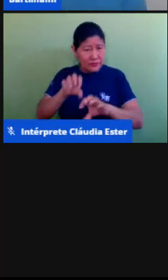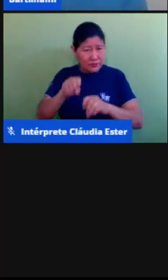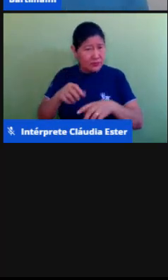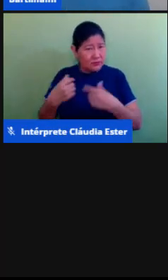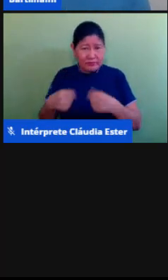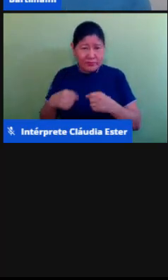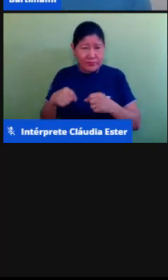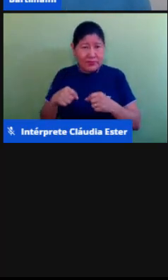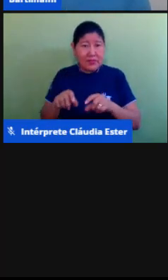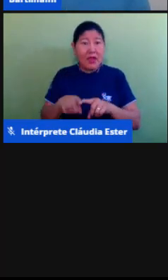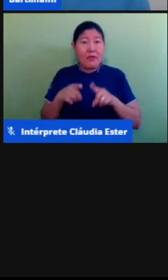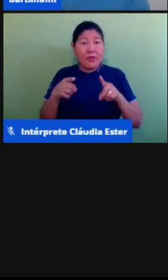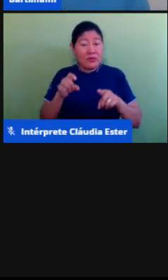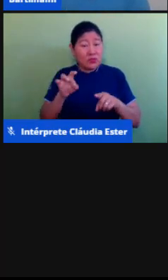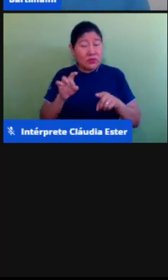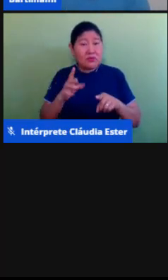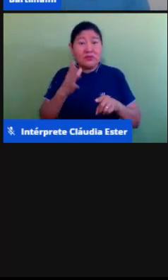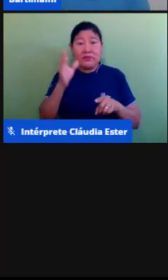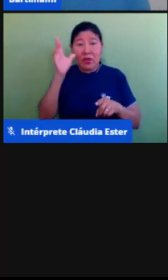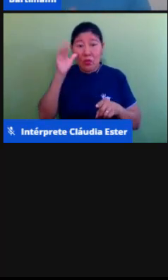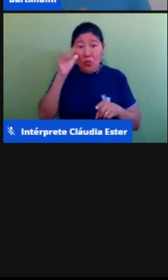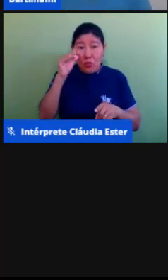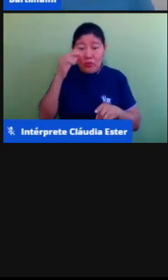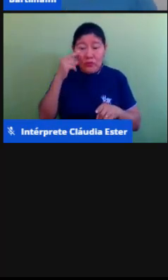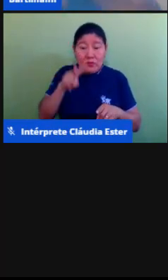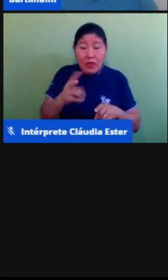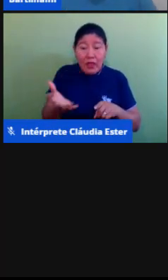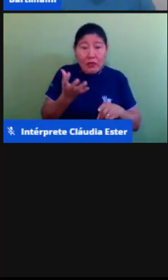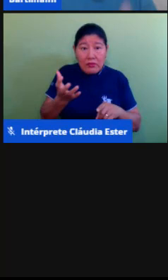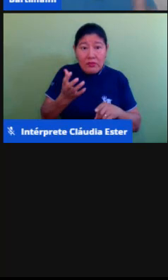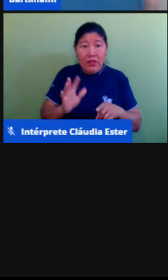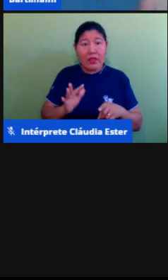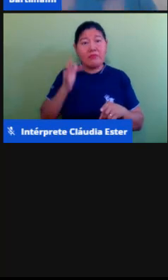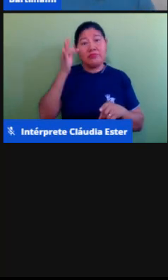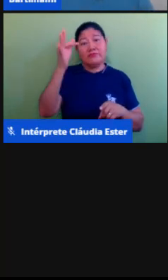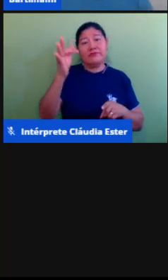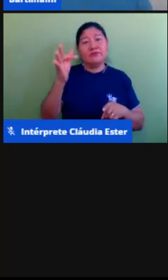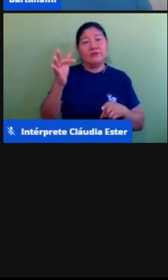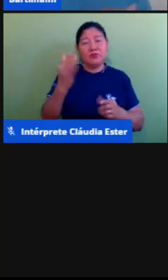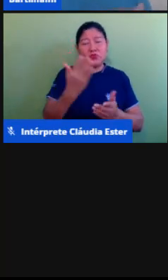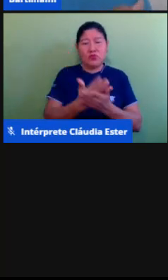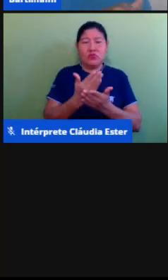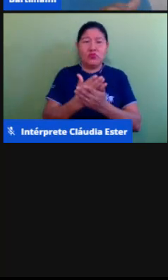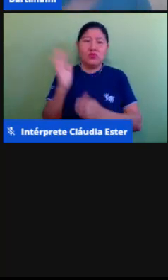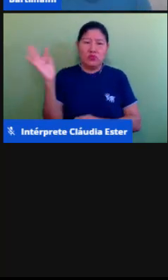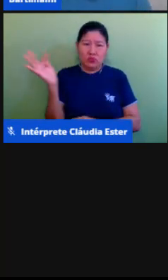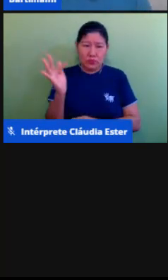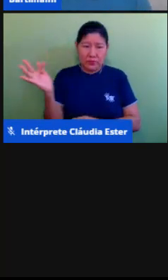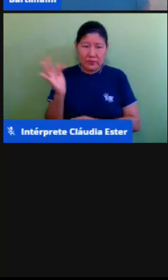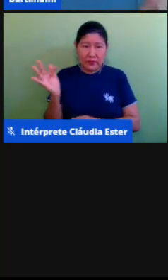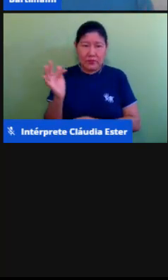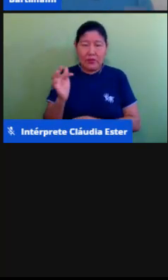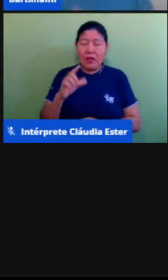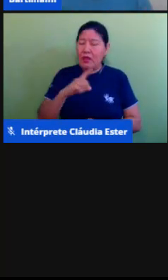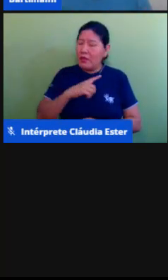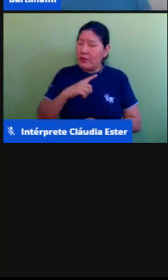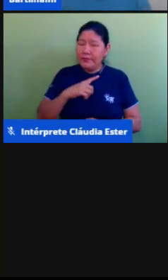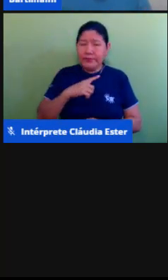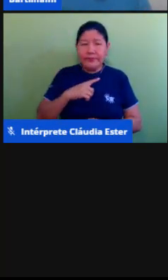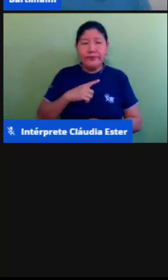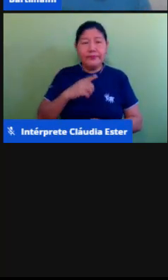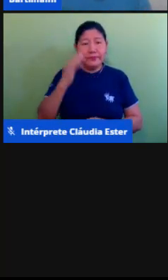você tenha interesse em aprofundar isso mais para fins acadêmicos, mas o importante é ter ciência de que tem um rigor científico